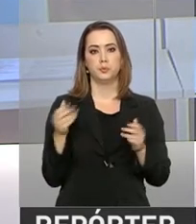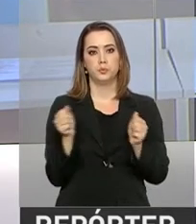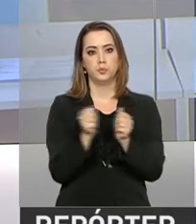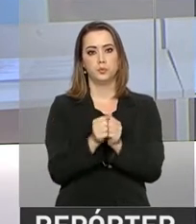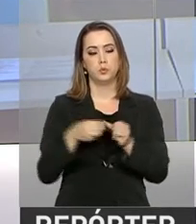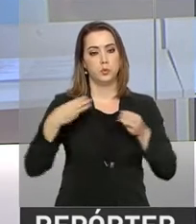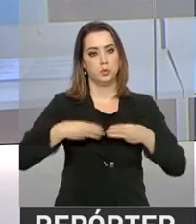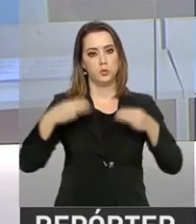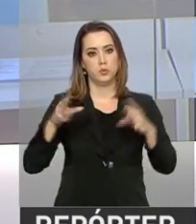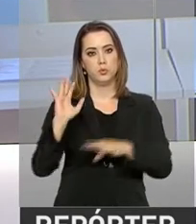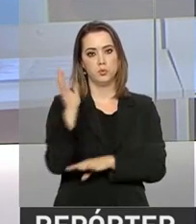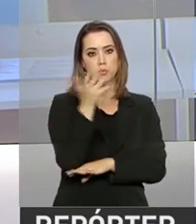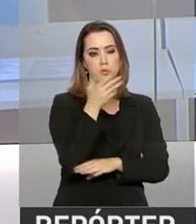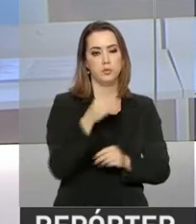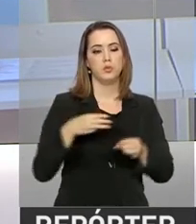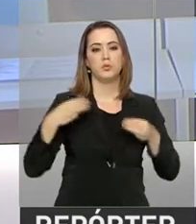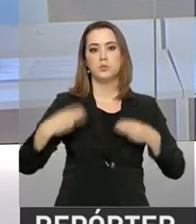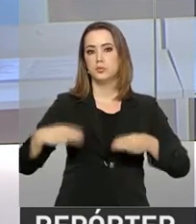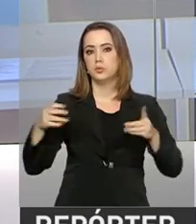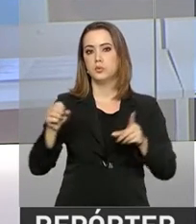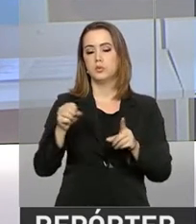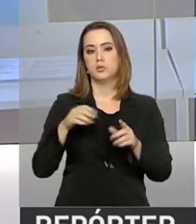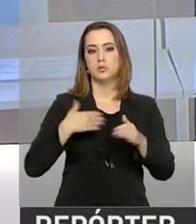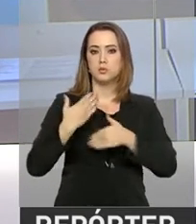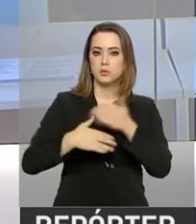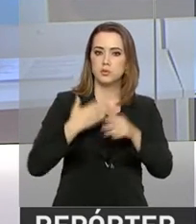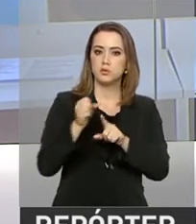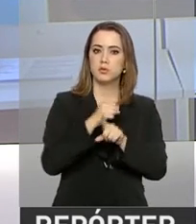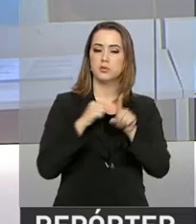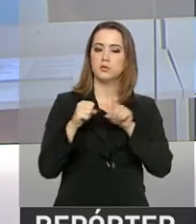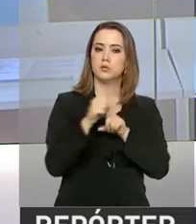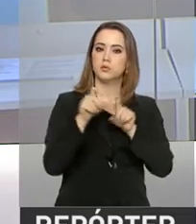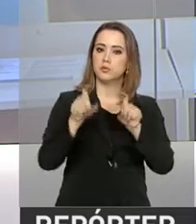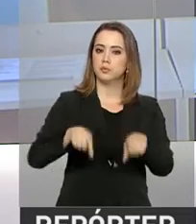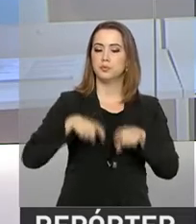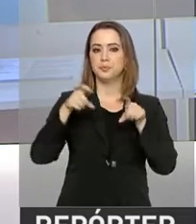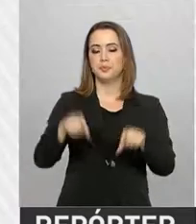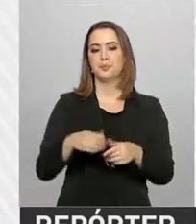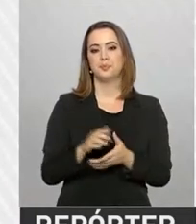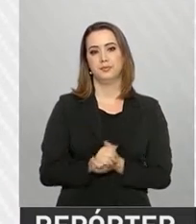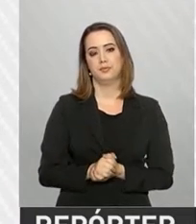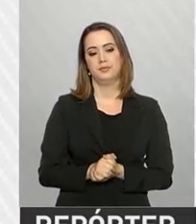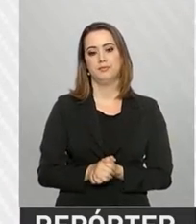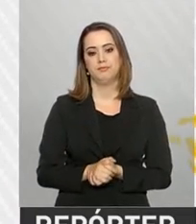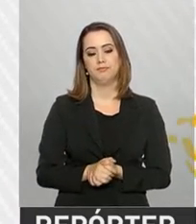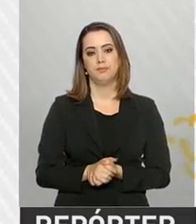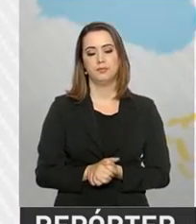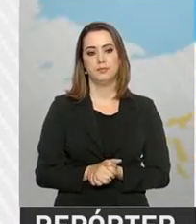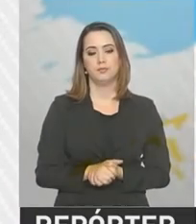do Desenvolvimento Social e Agrário. A nossa equipe foi até lá conferir.